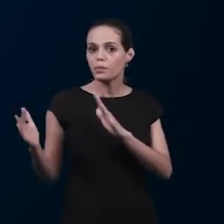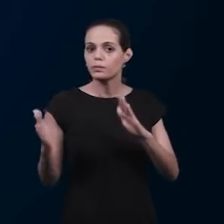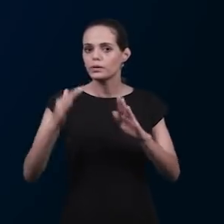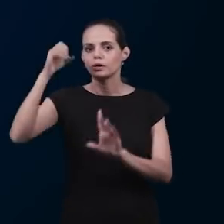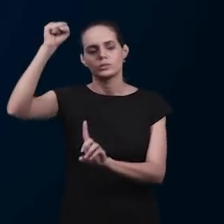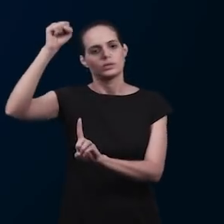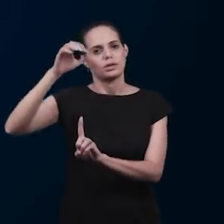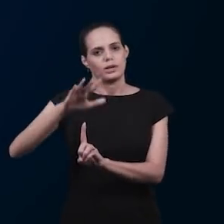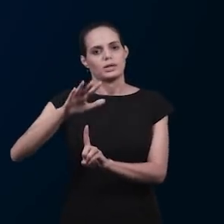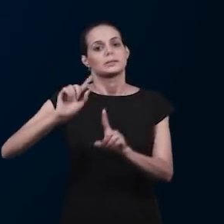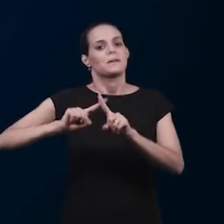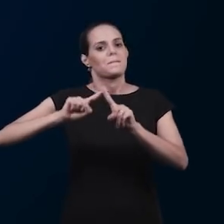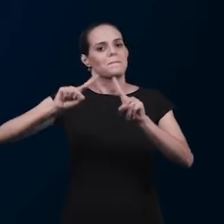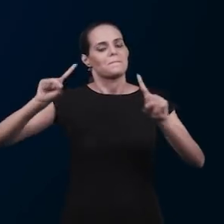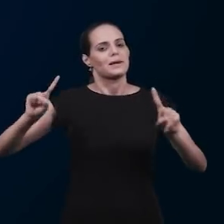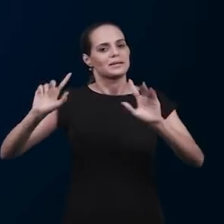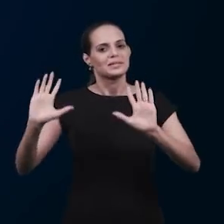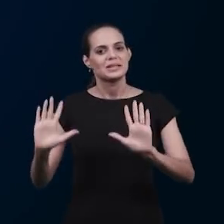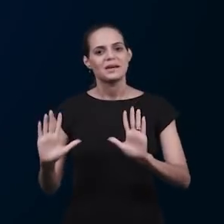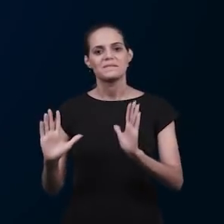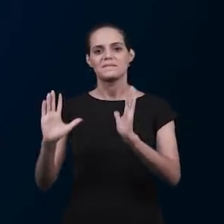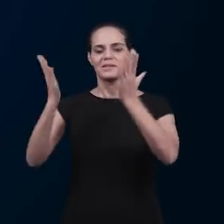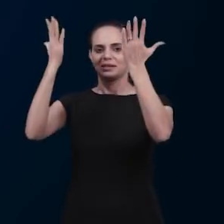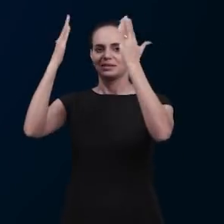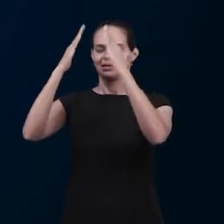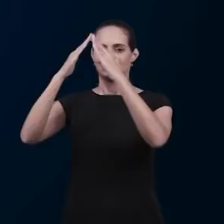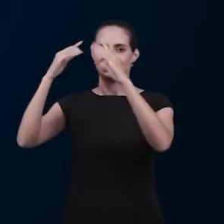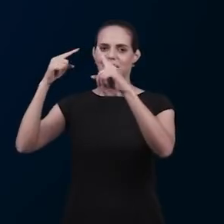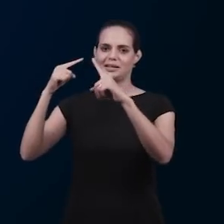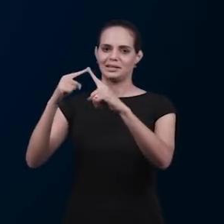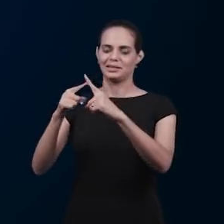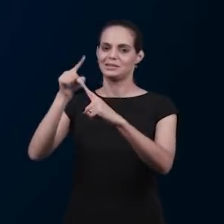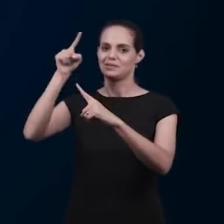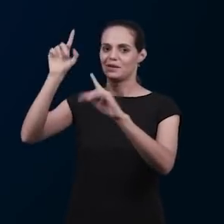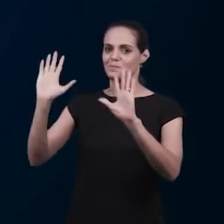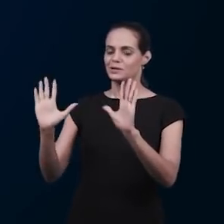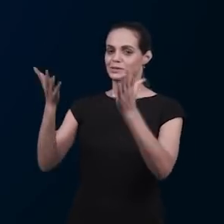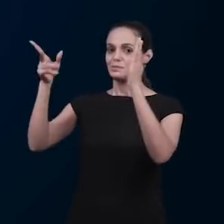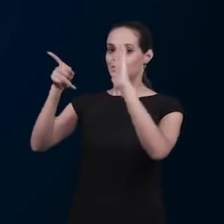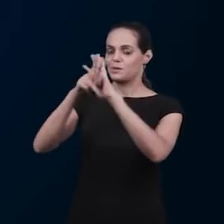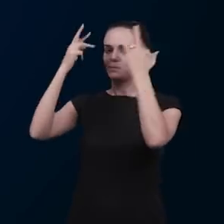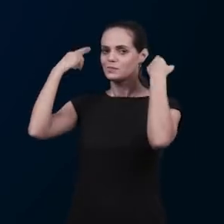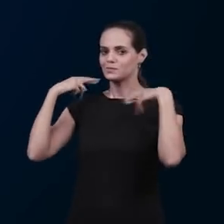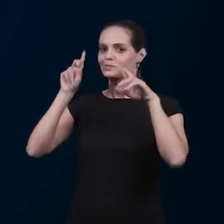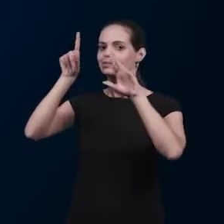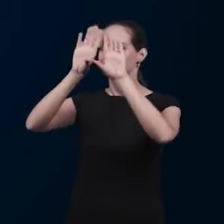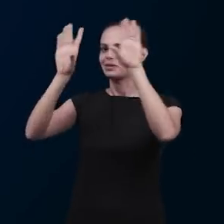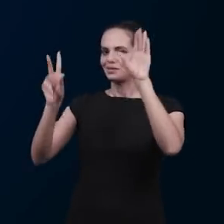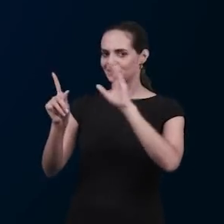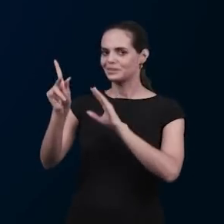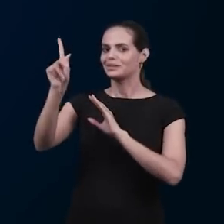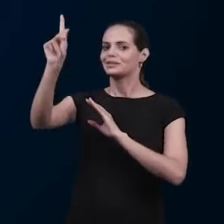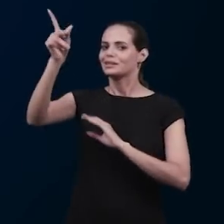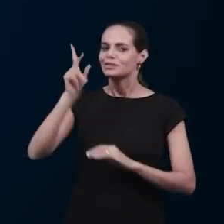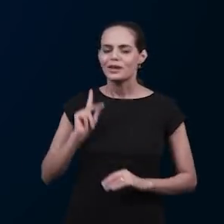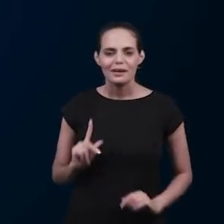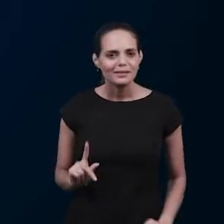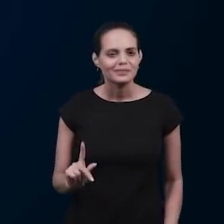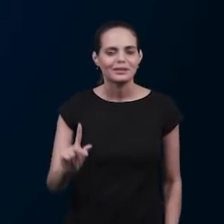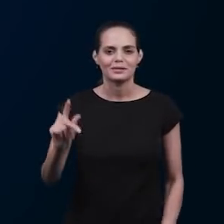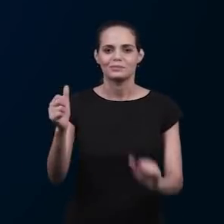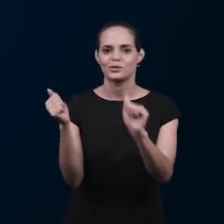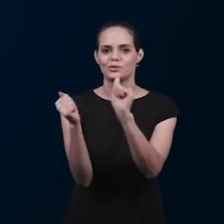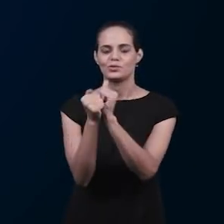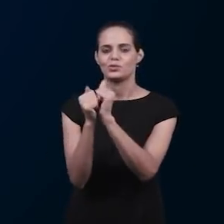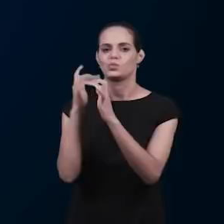encerrando o período da graça. Mas a festa que a igreja irá participar é as bodas do Cordeiro, agora na